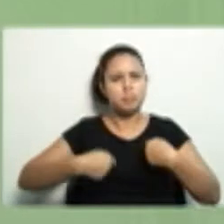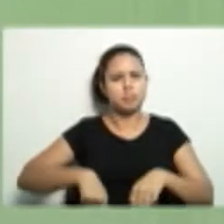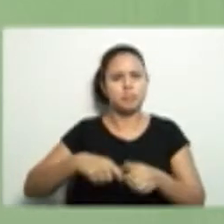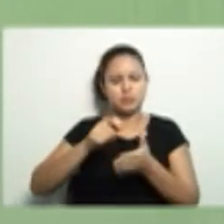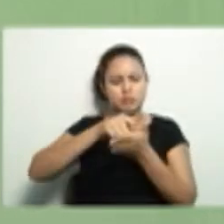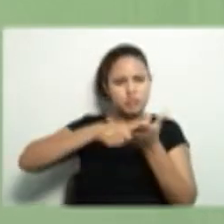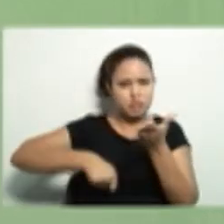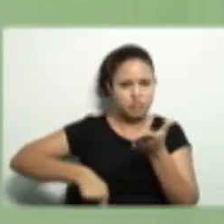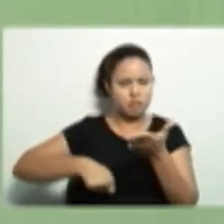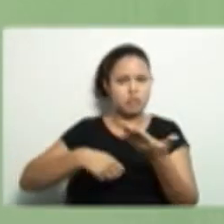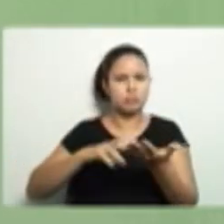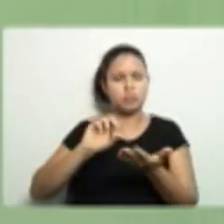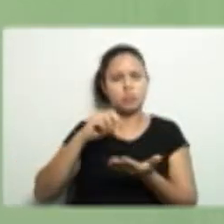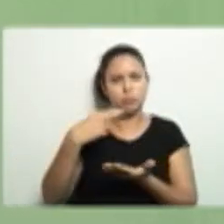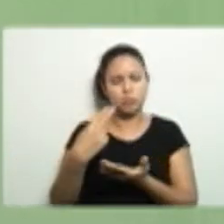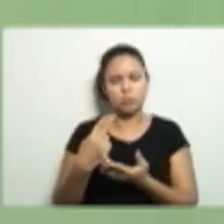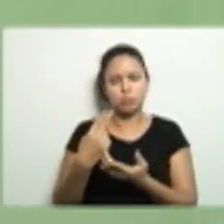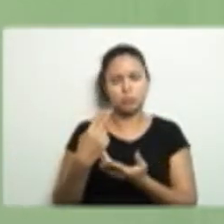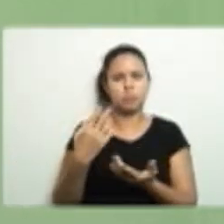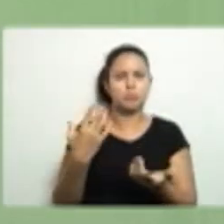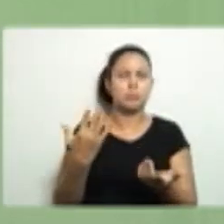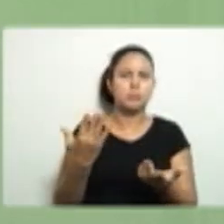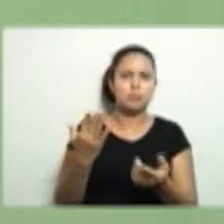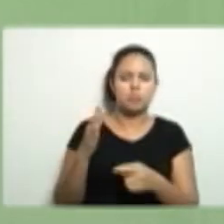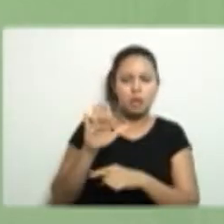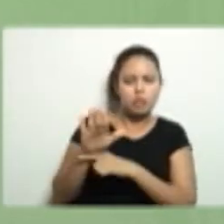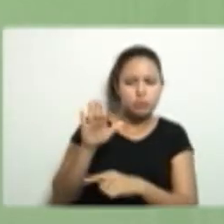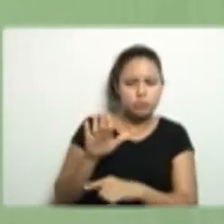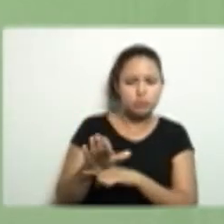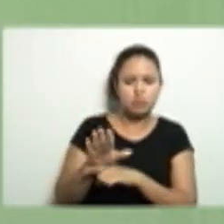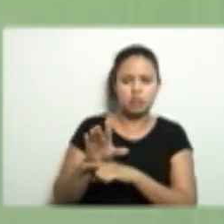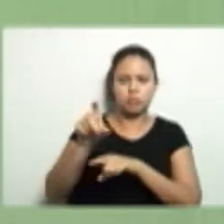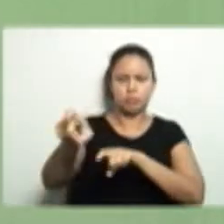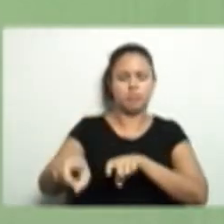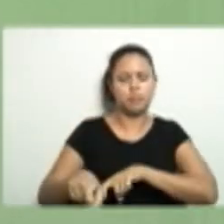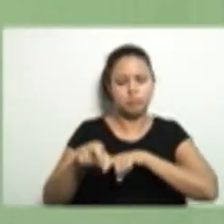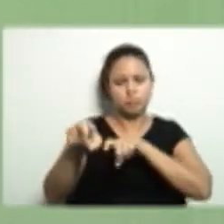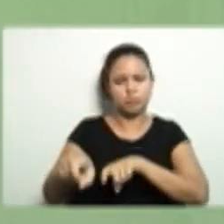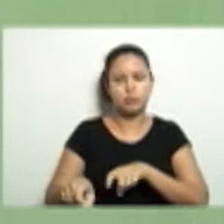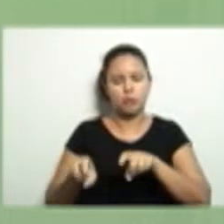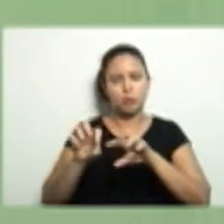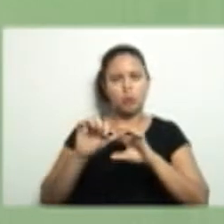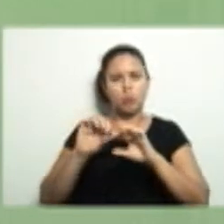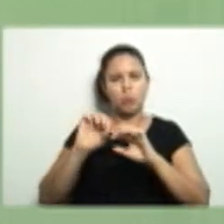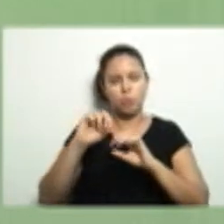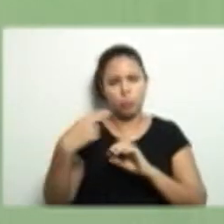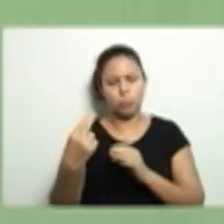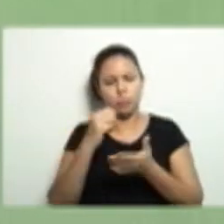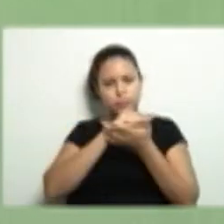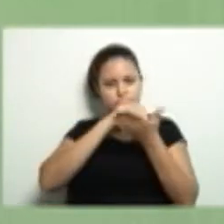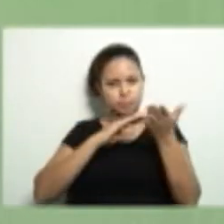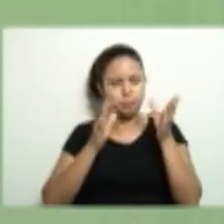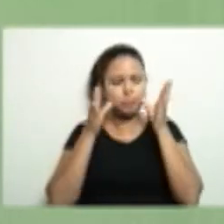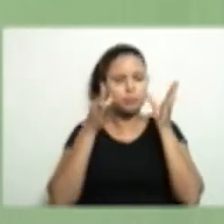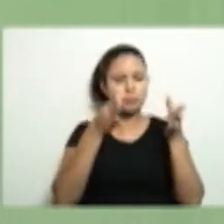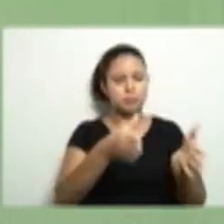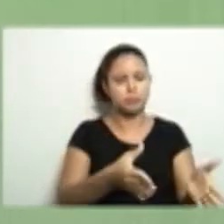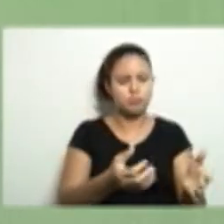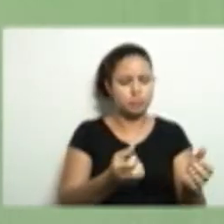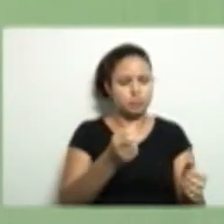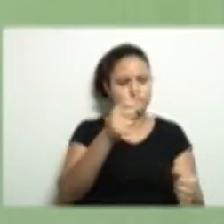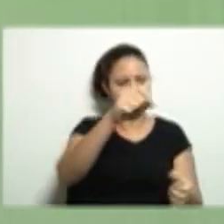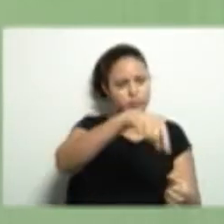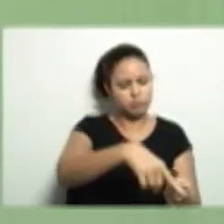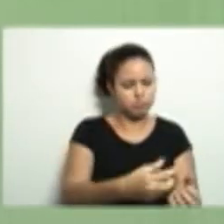ele para o custeio da safra ou atividade agroindustrial, seja para o investimento em